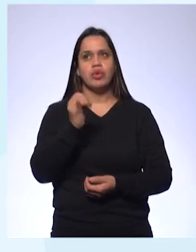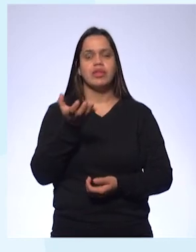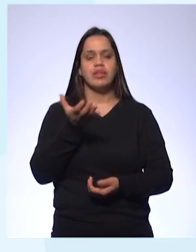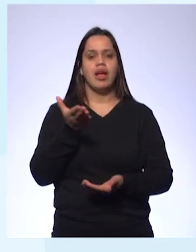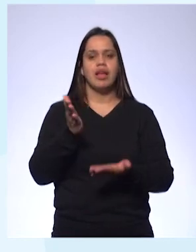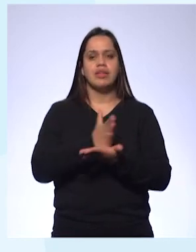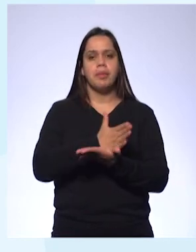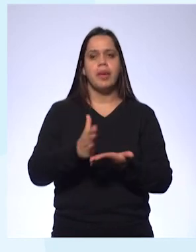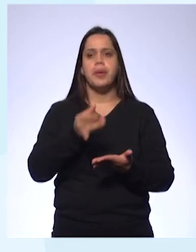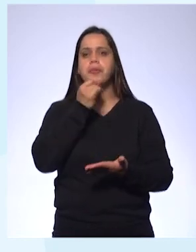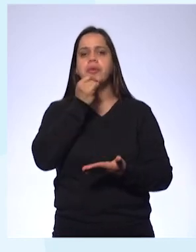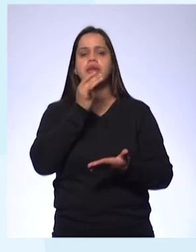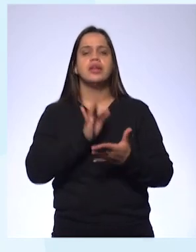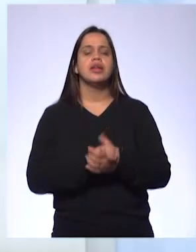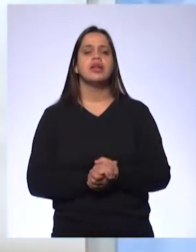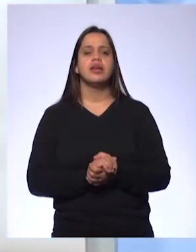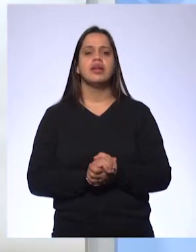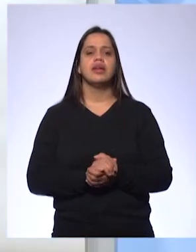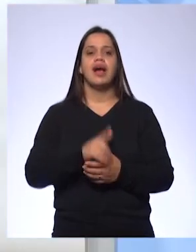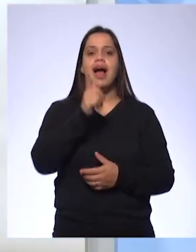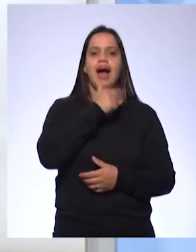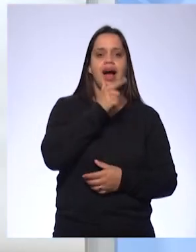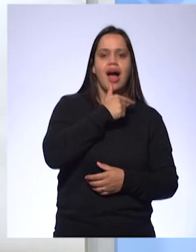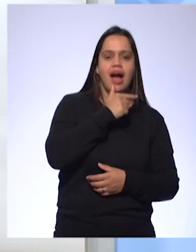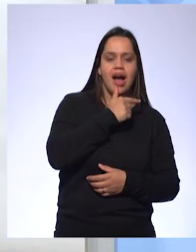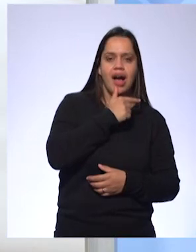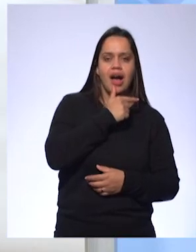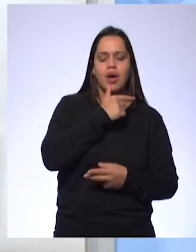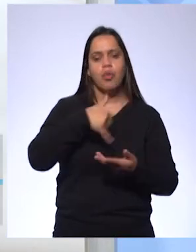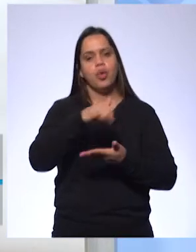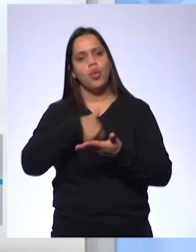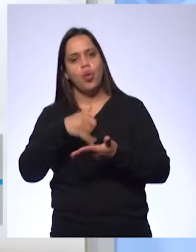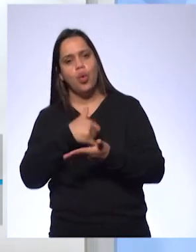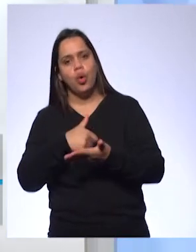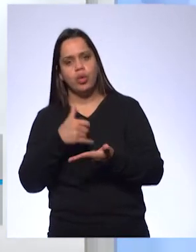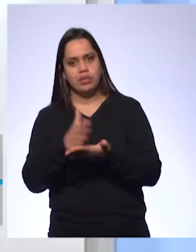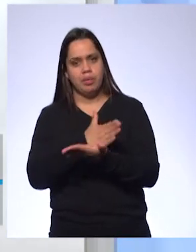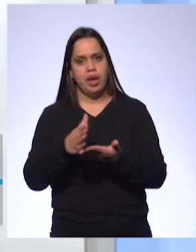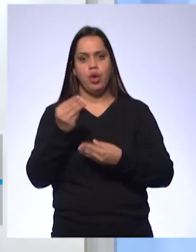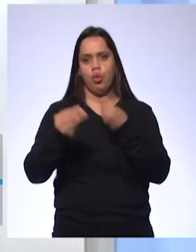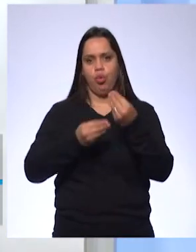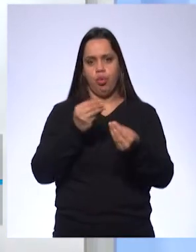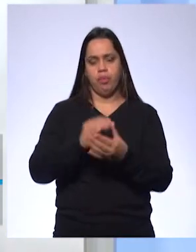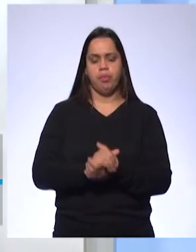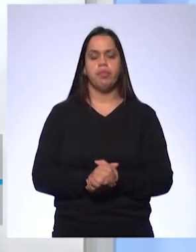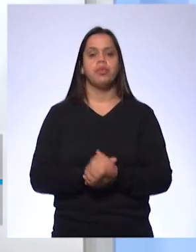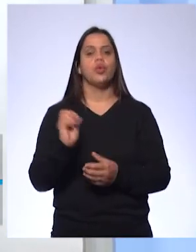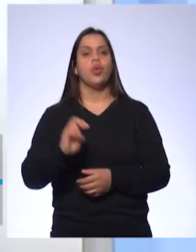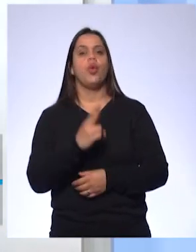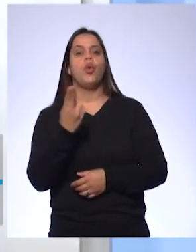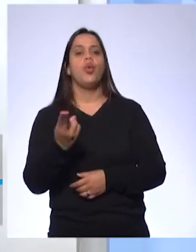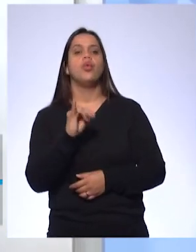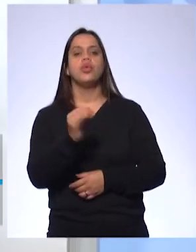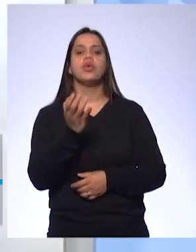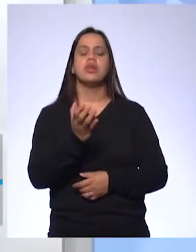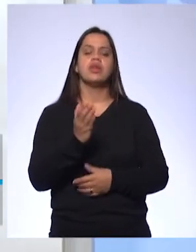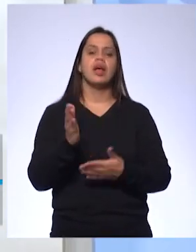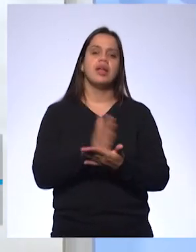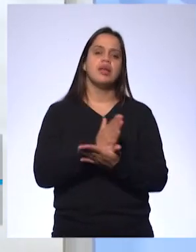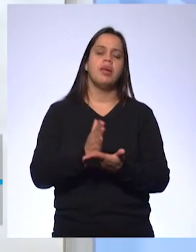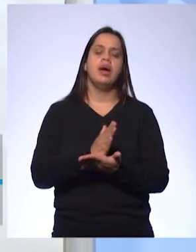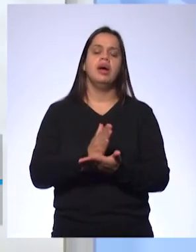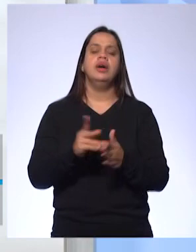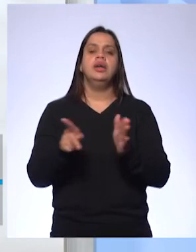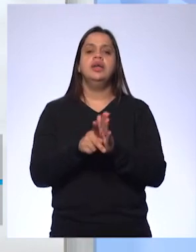exemplo, a água do óleo, se eu quiser separar, por exemplo, esses metais